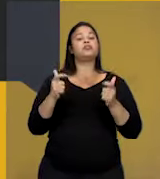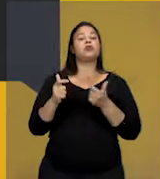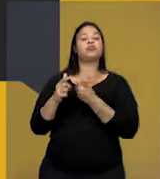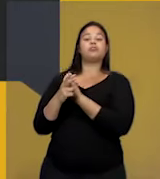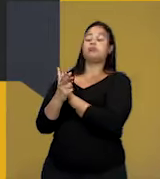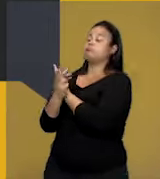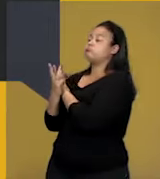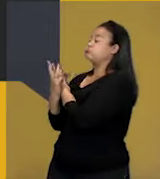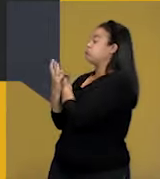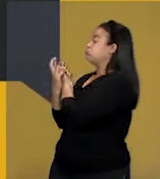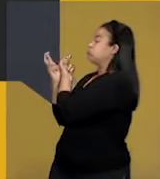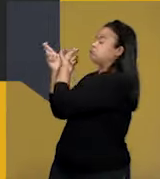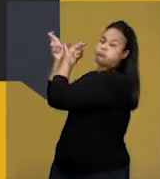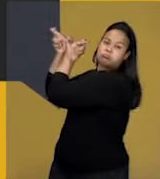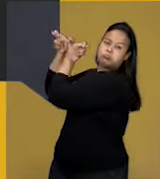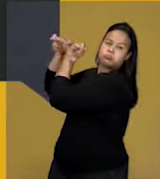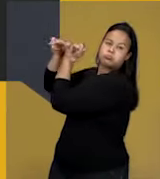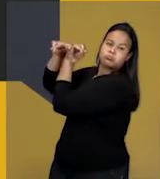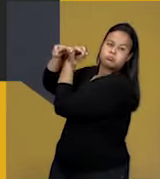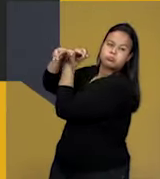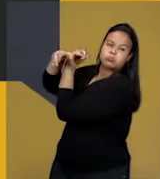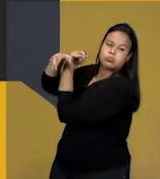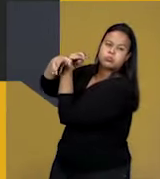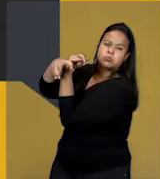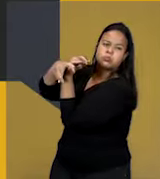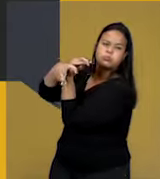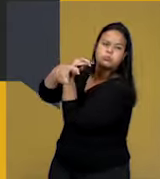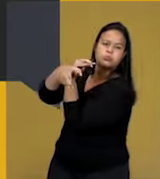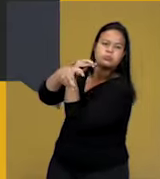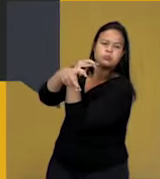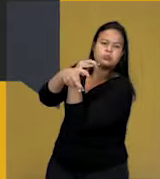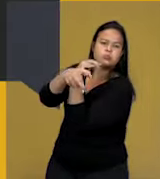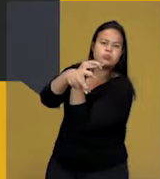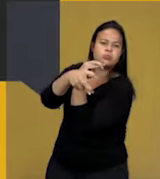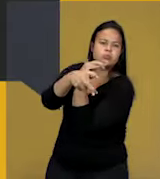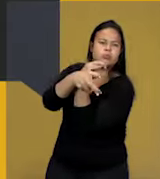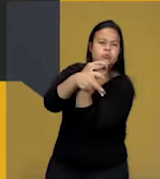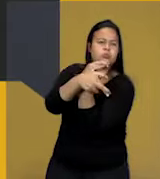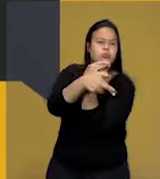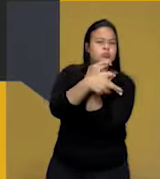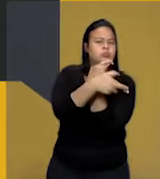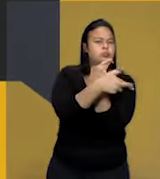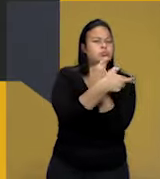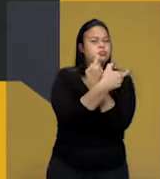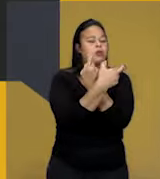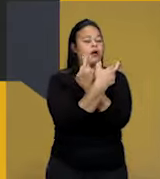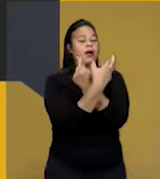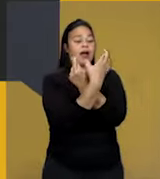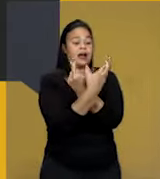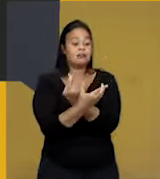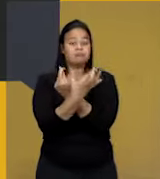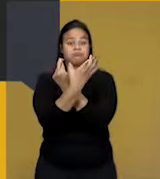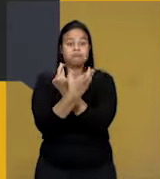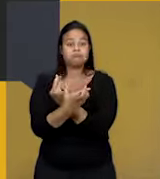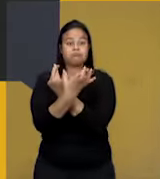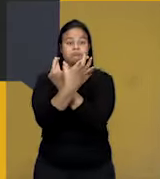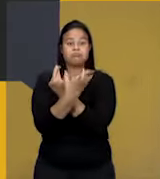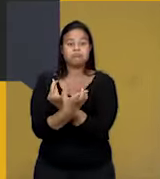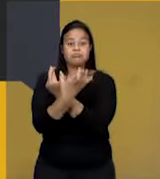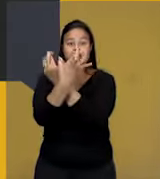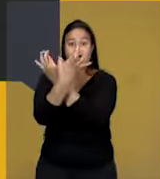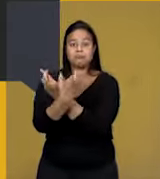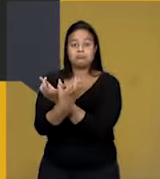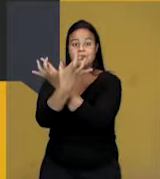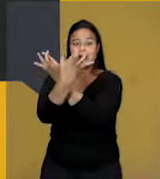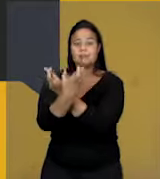em contato, né, tem estão recebendo sinal lá do seu GPS, do